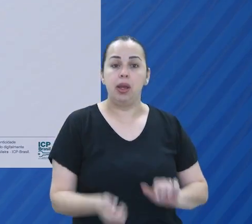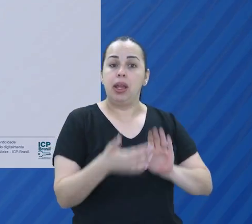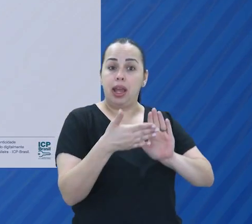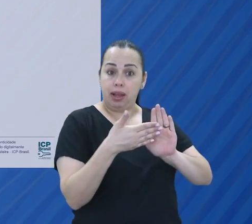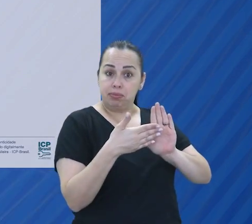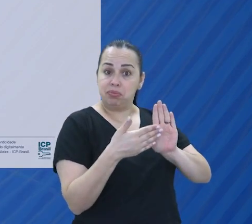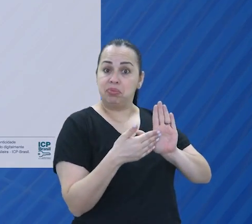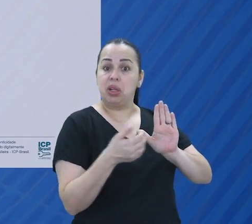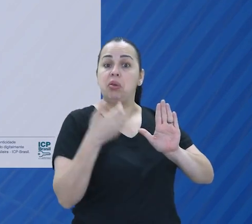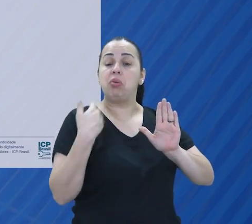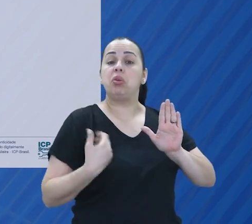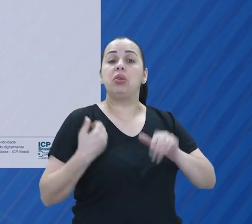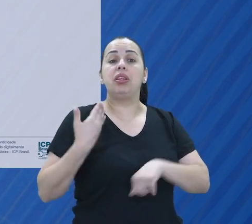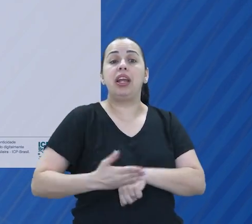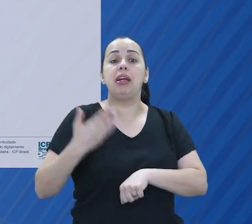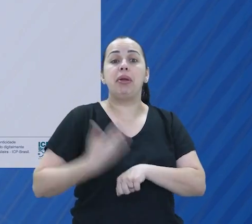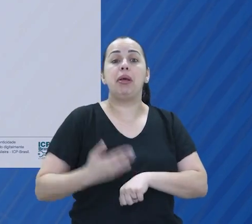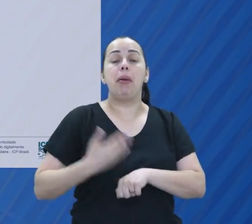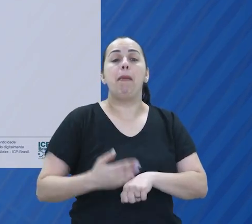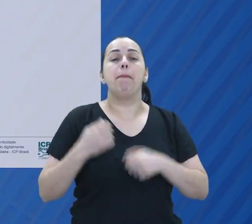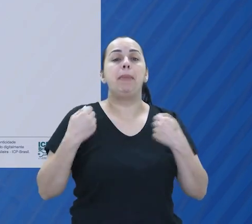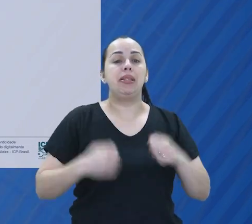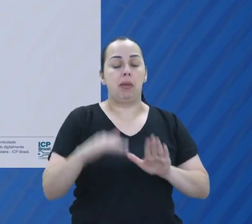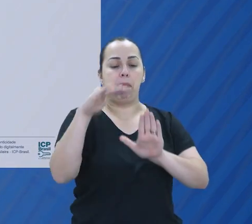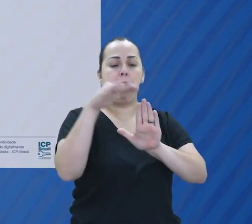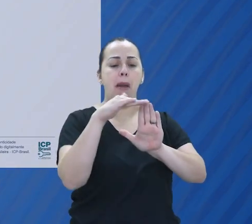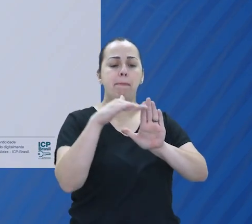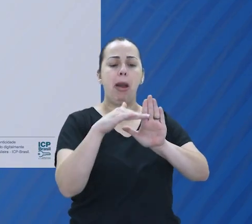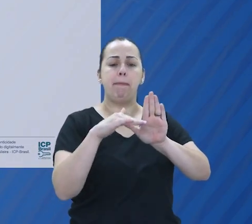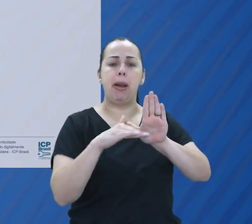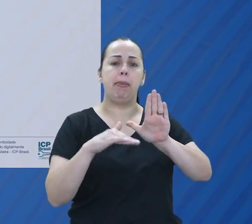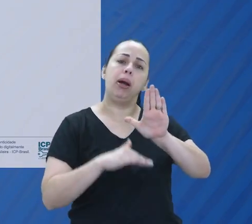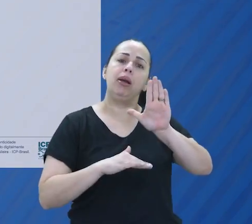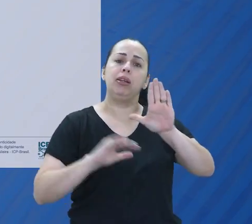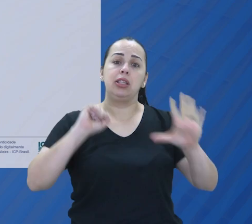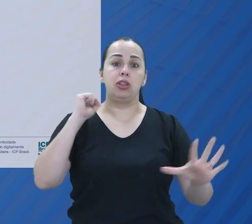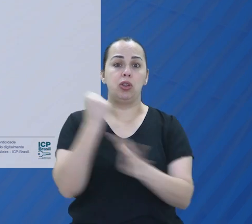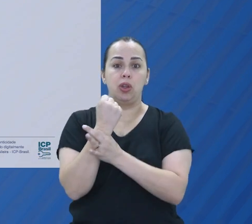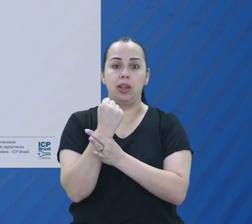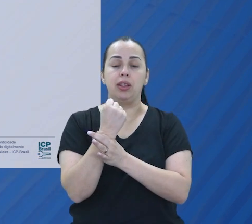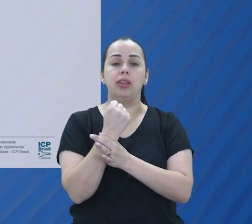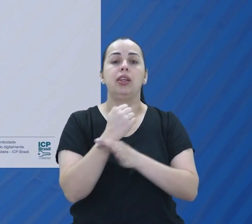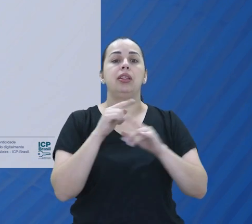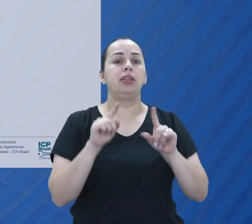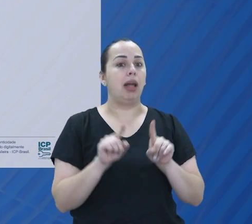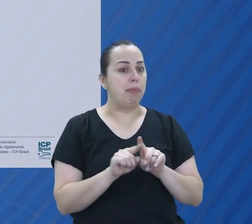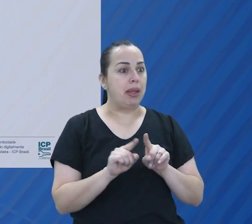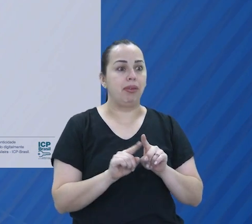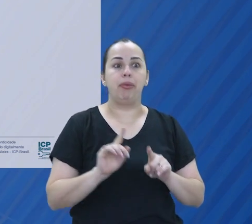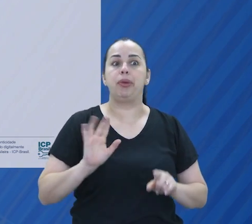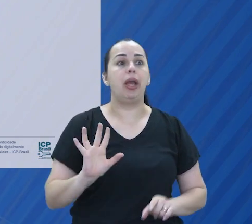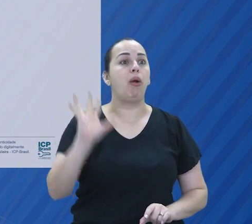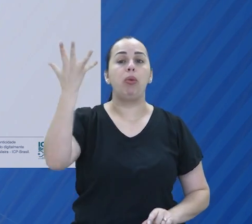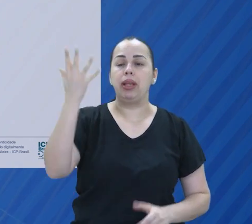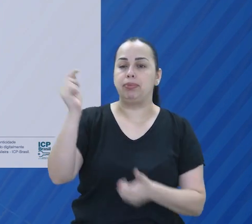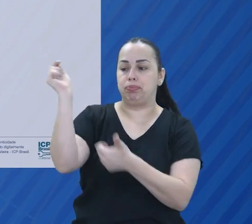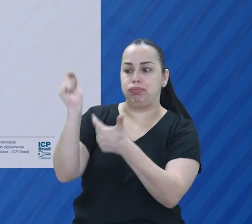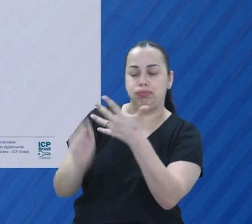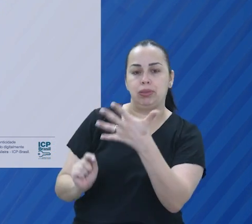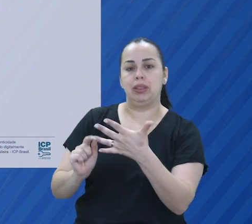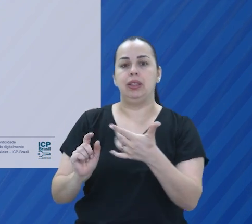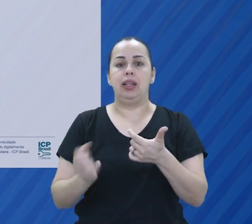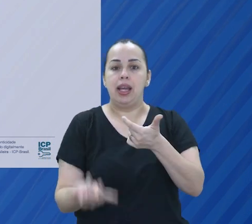com o projeto de lei, o treinamento deve conter todos os procedimentos e medidas a serem adotados nas mais diversas